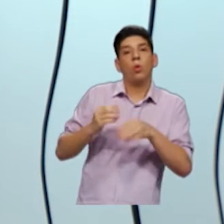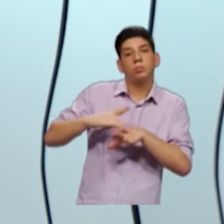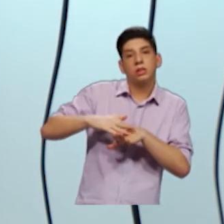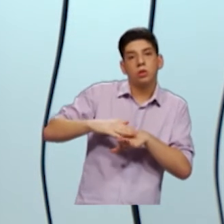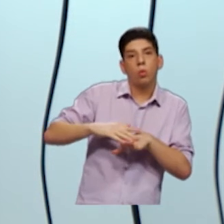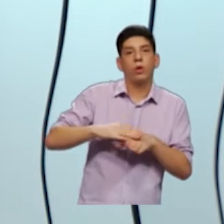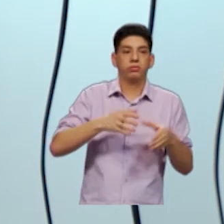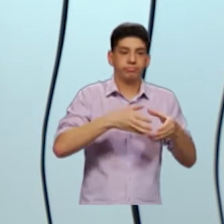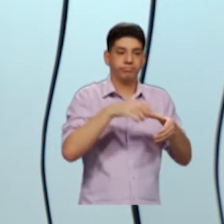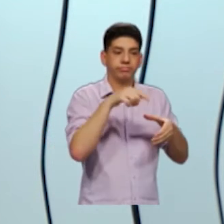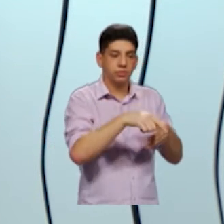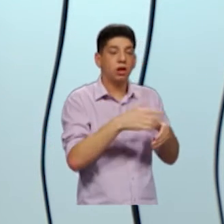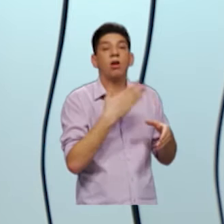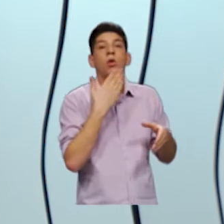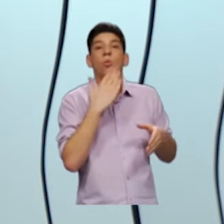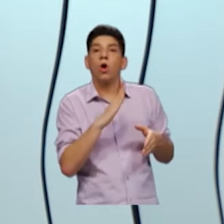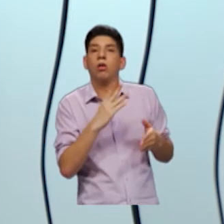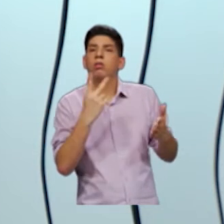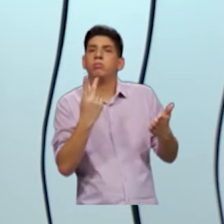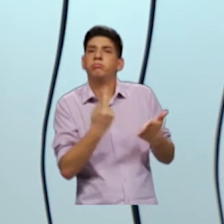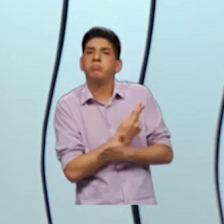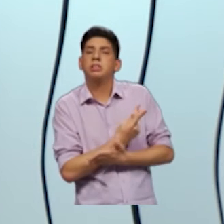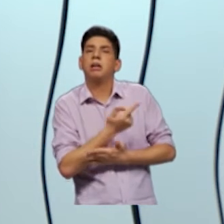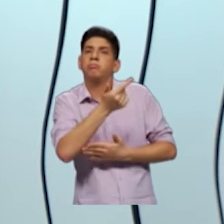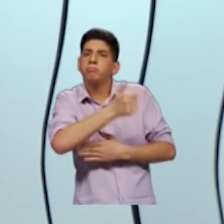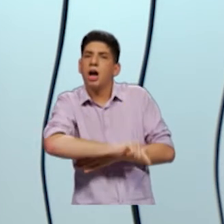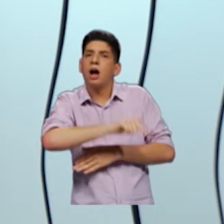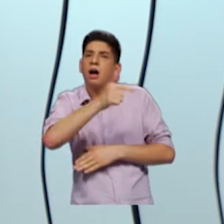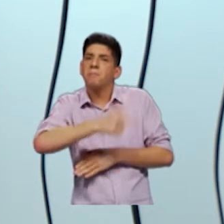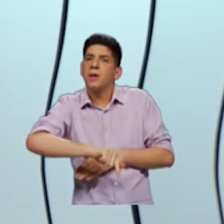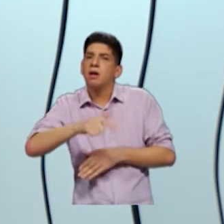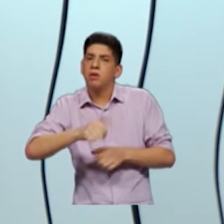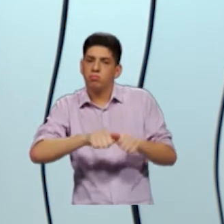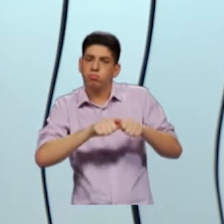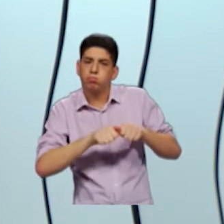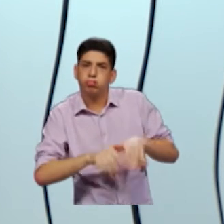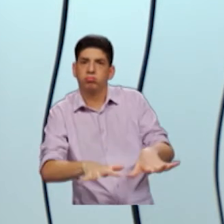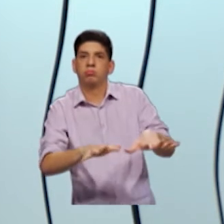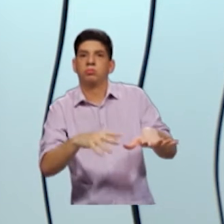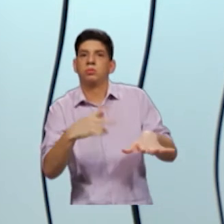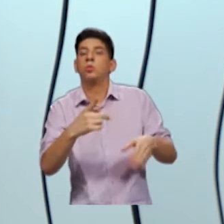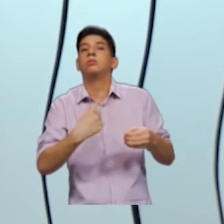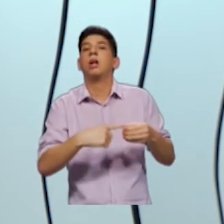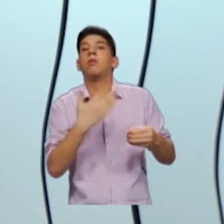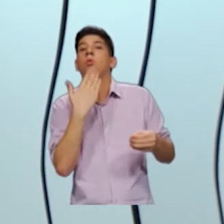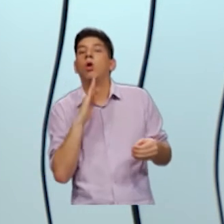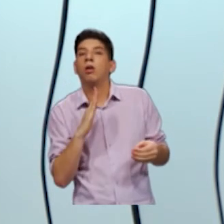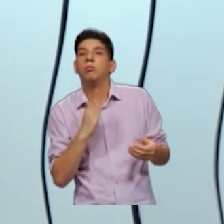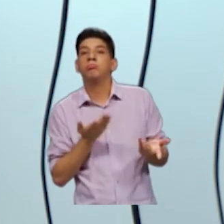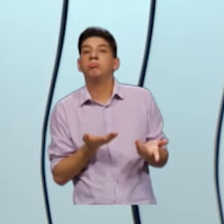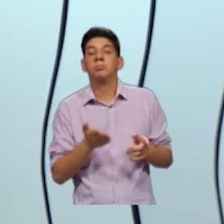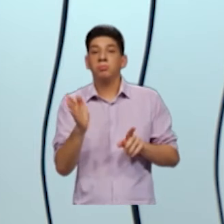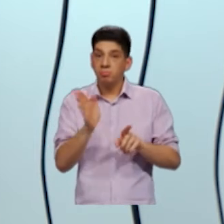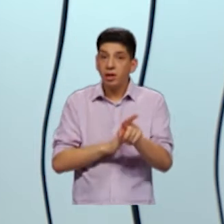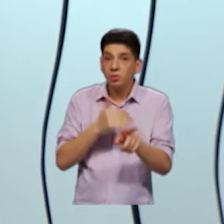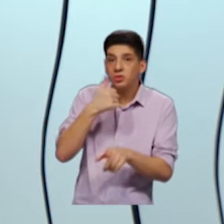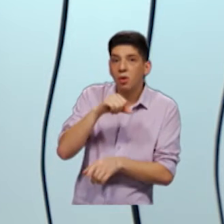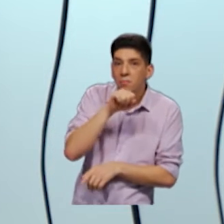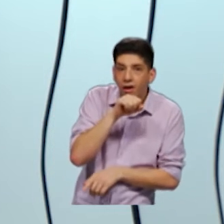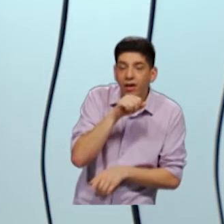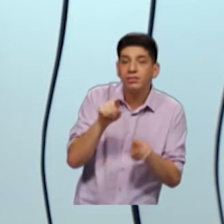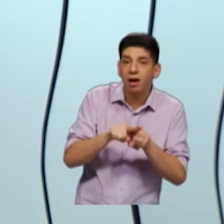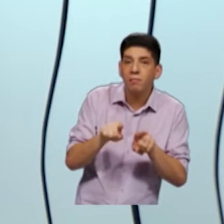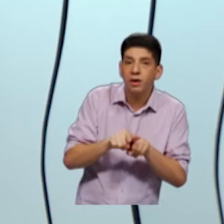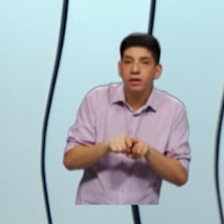a gente falou, quais as doenças que mais está propagando aí na sua cidade. Pergunte à sua mãe, dentre essas doenças que a gente falou